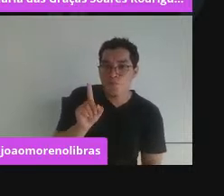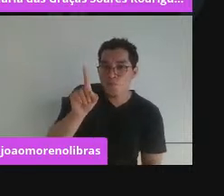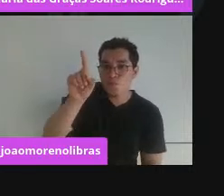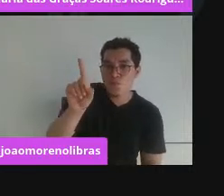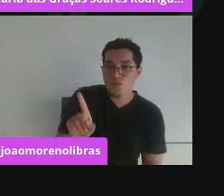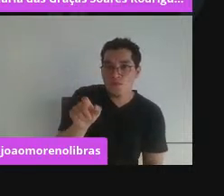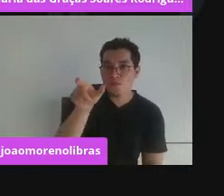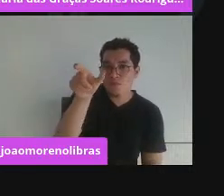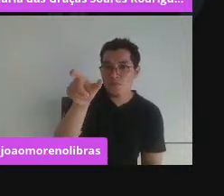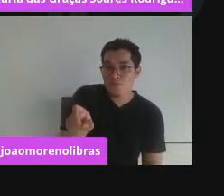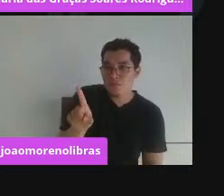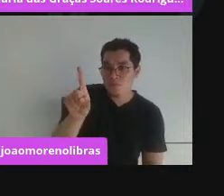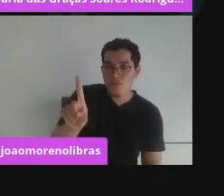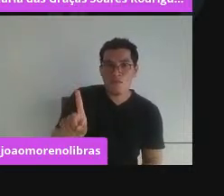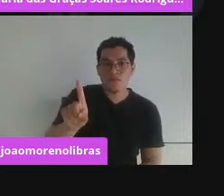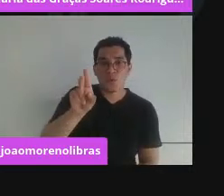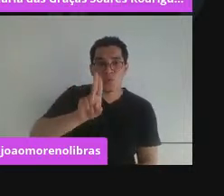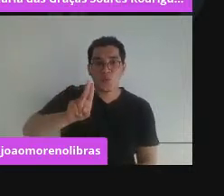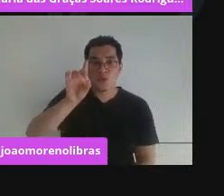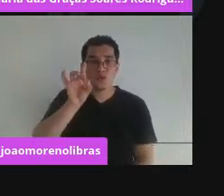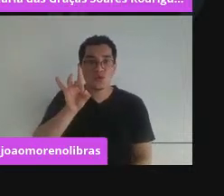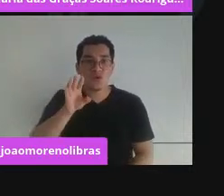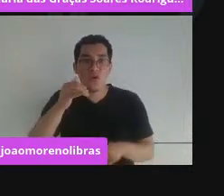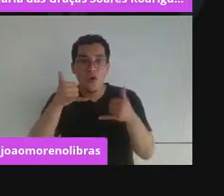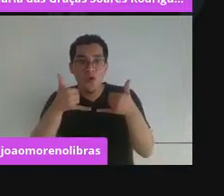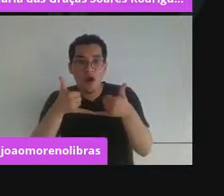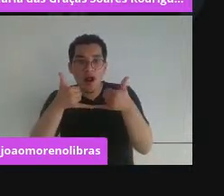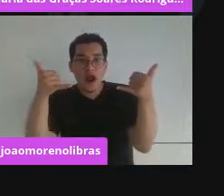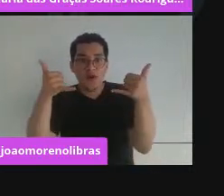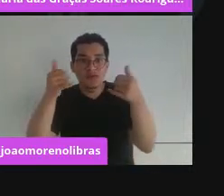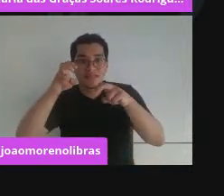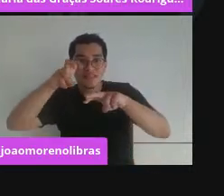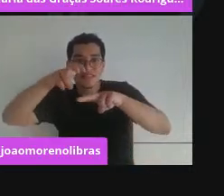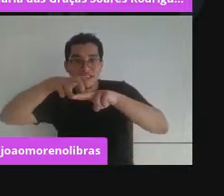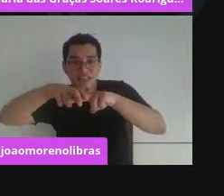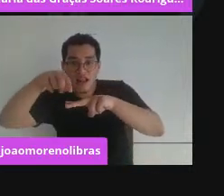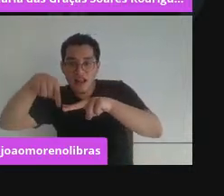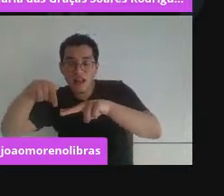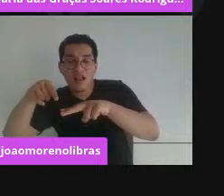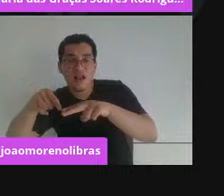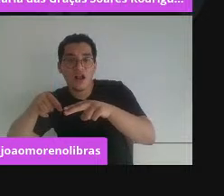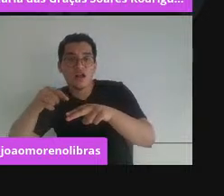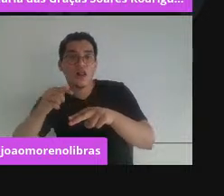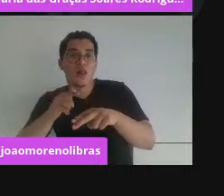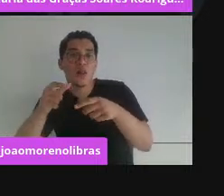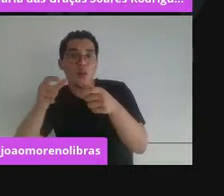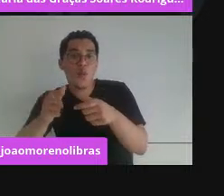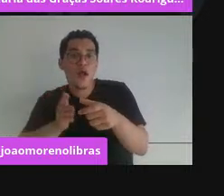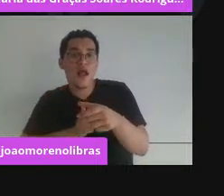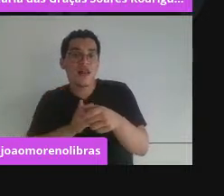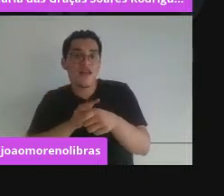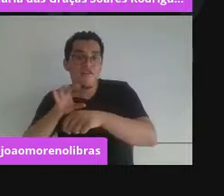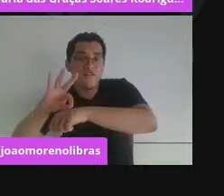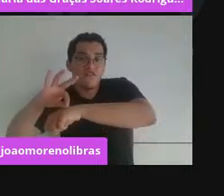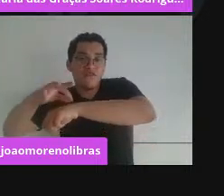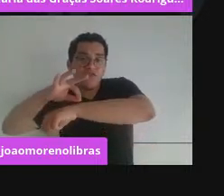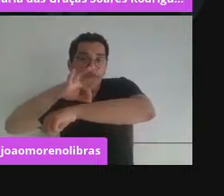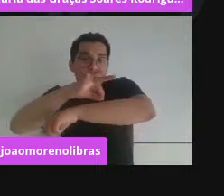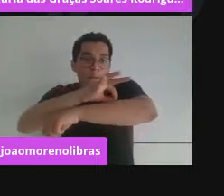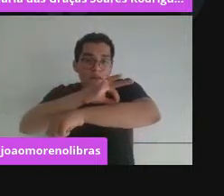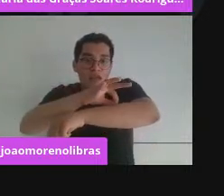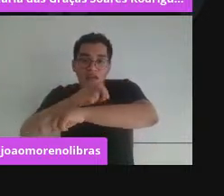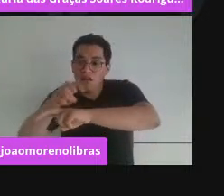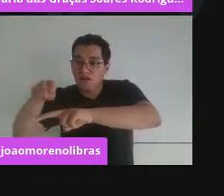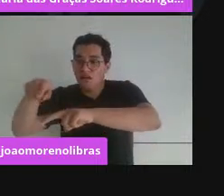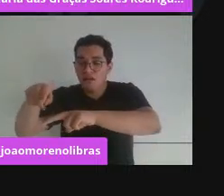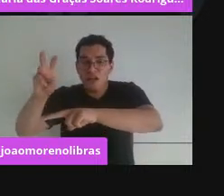Abro aspas. Fui colocada de calcinha em cima de formigueiro. O agente deu com cacetete nas minhas costas, porque eu não conseguia me